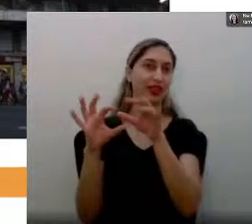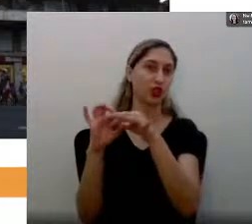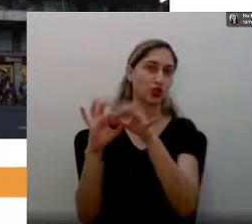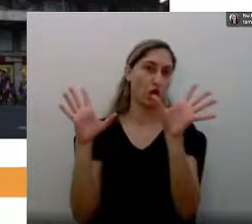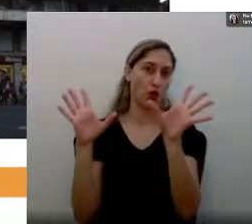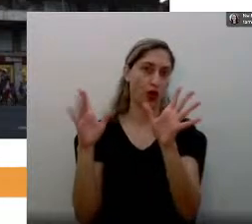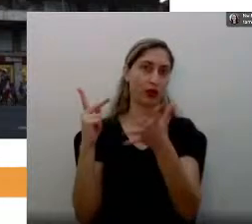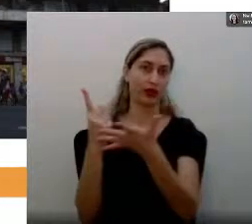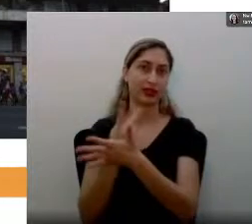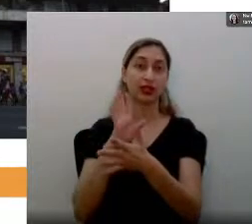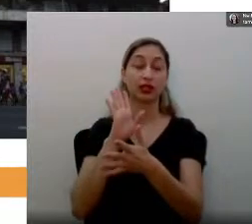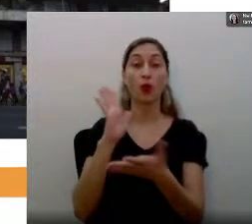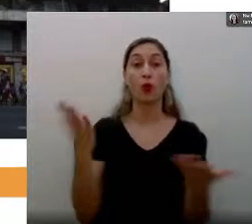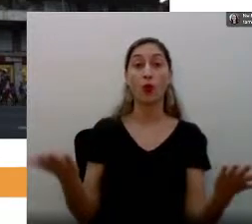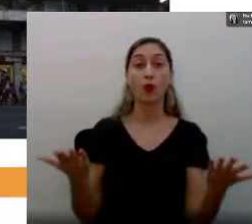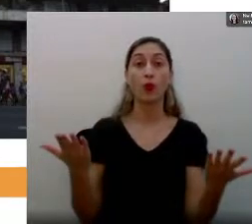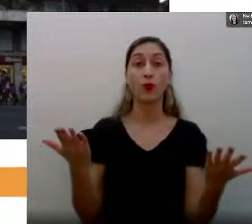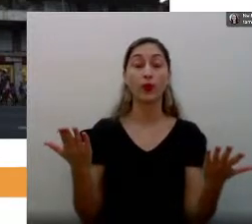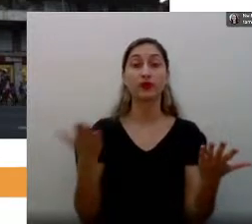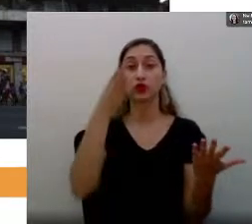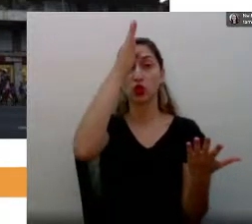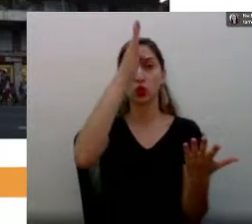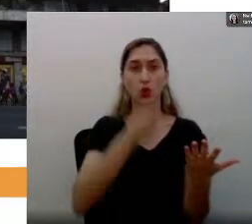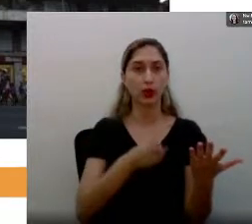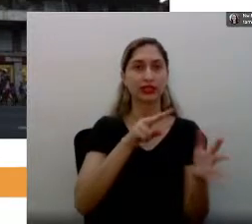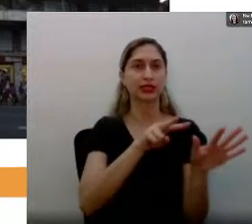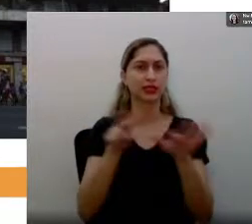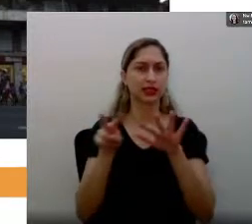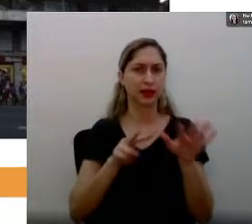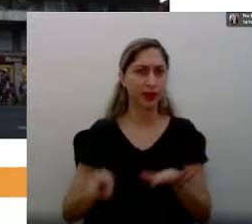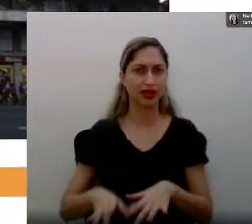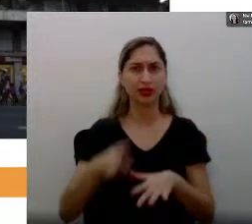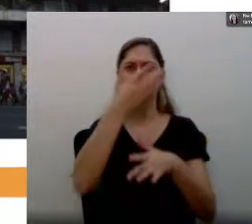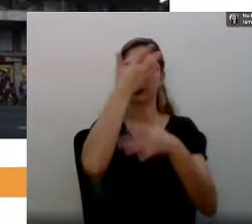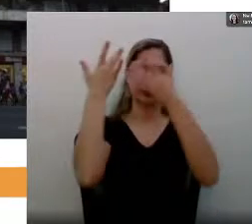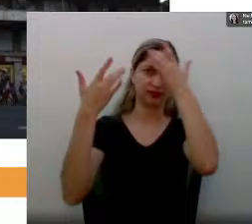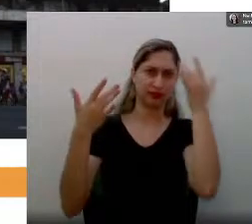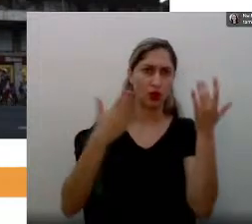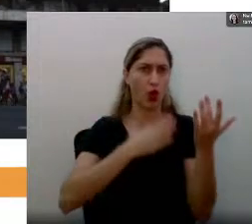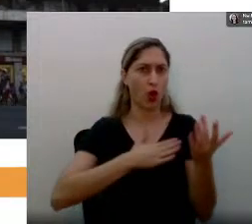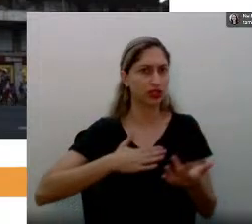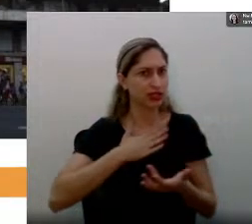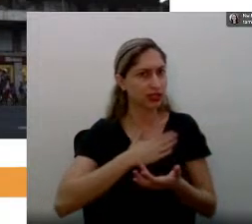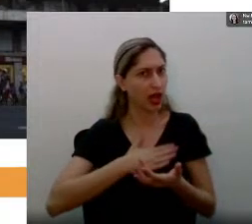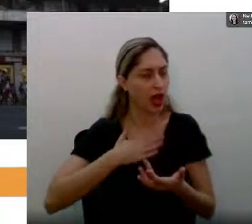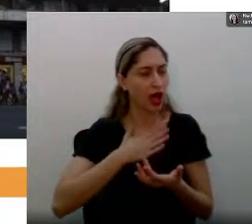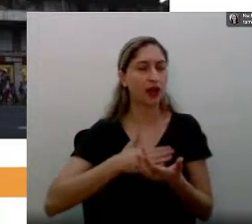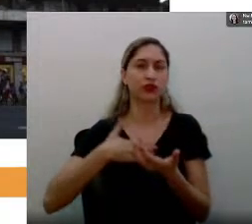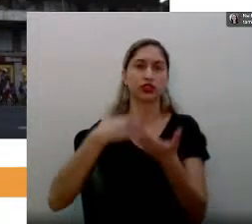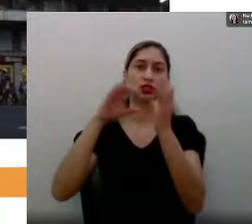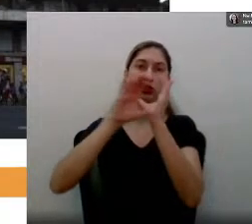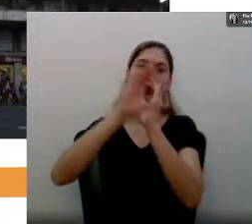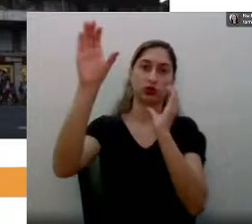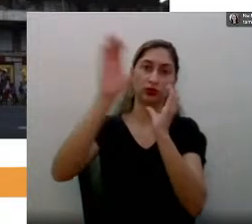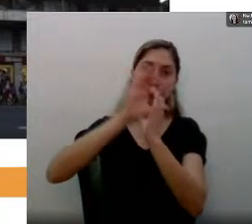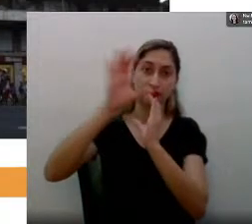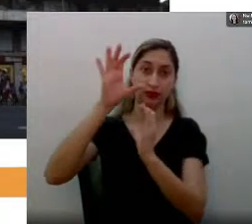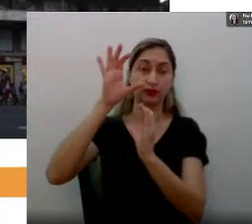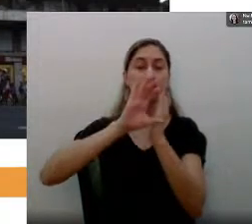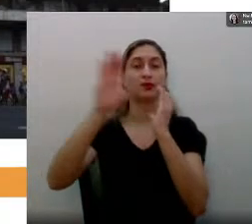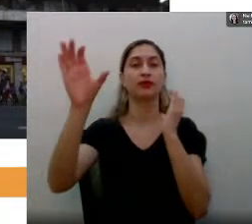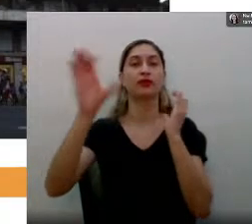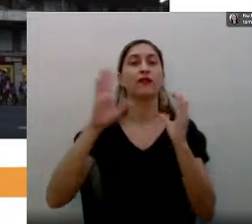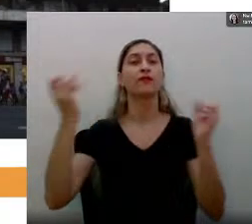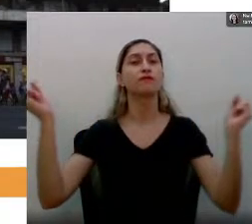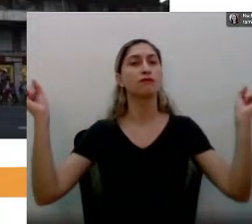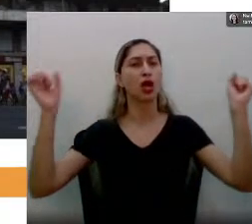né a galera que curte astronomia Associação né já tinha acabado né a galera que curte a